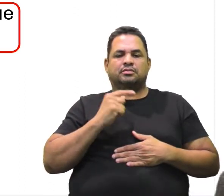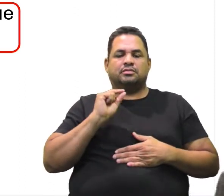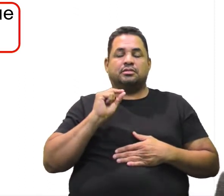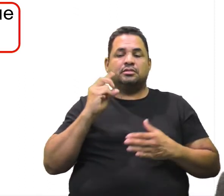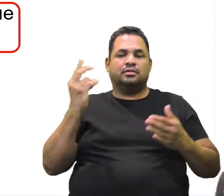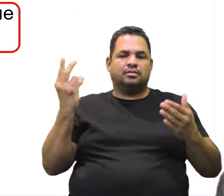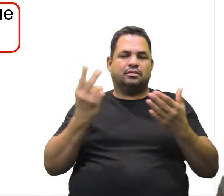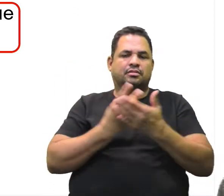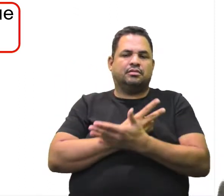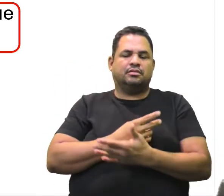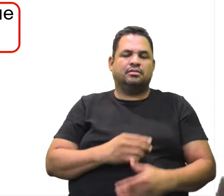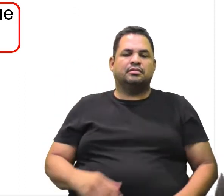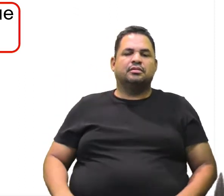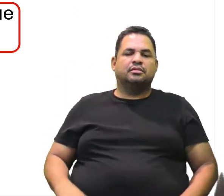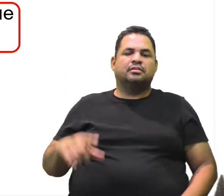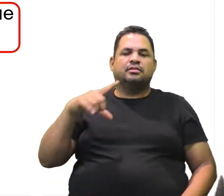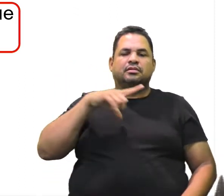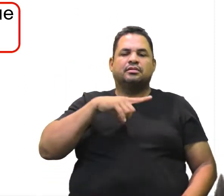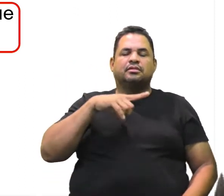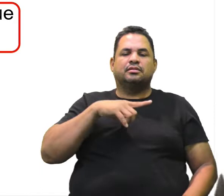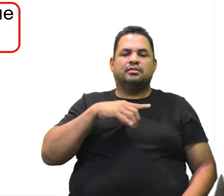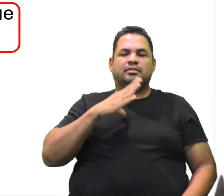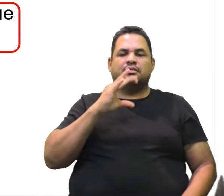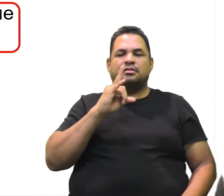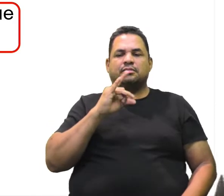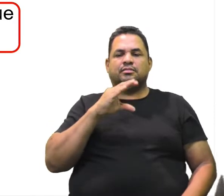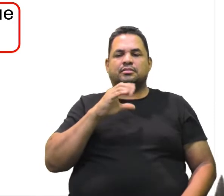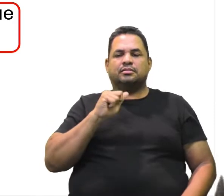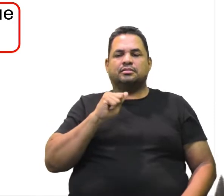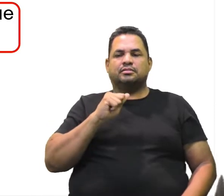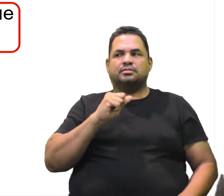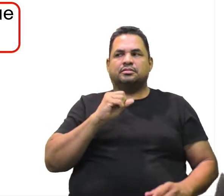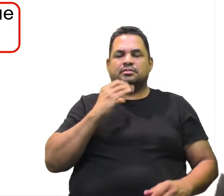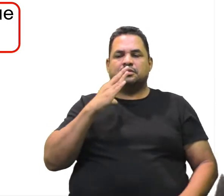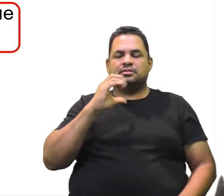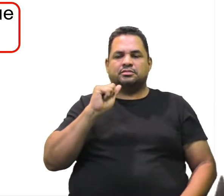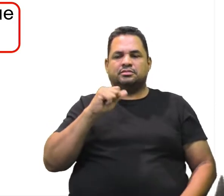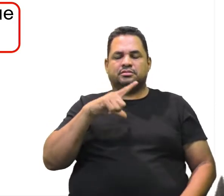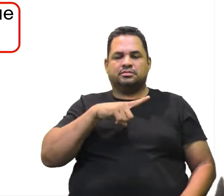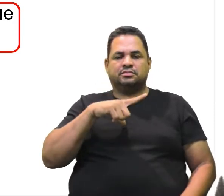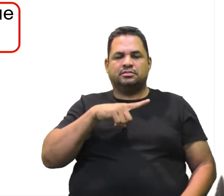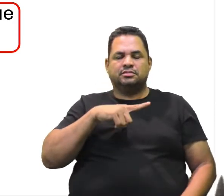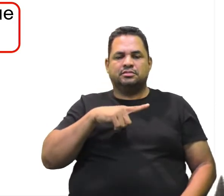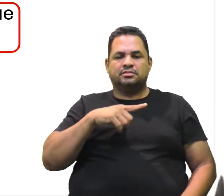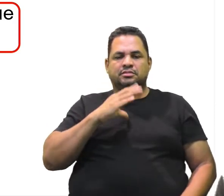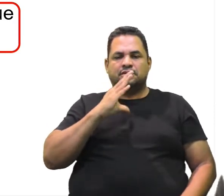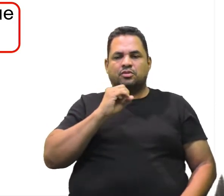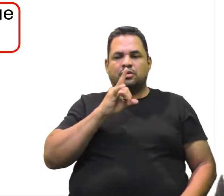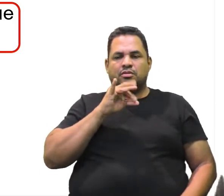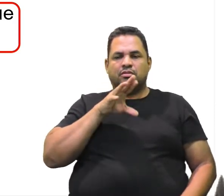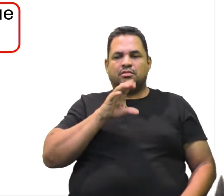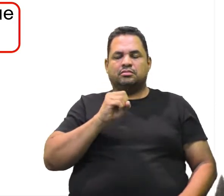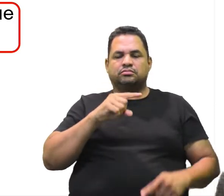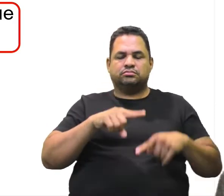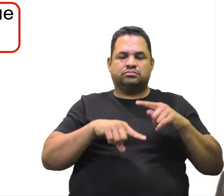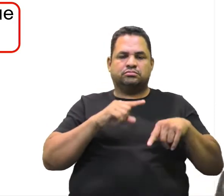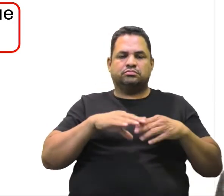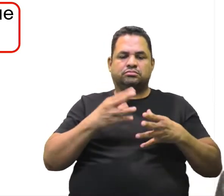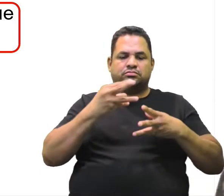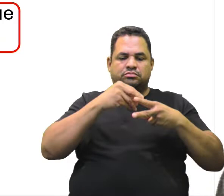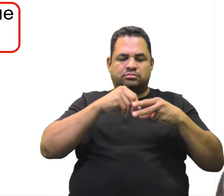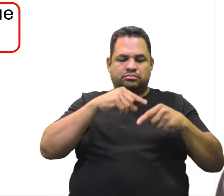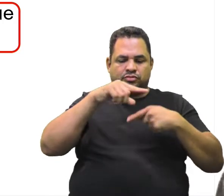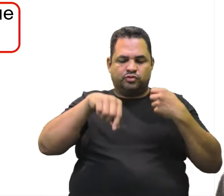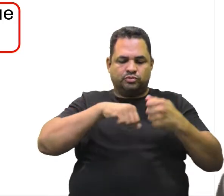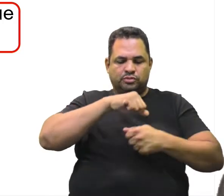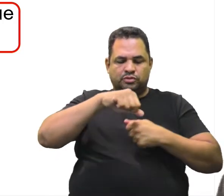que acontece? Quando a gente tem carbonato, por exemplo, de cálcio, é como se tivesse o calcário, e quando se coloca na